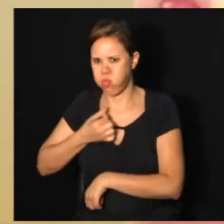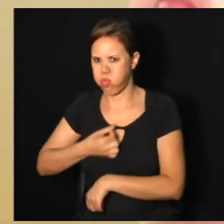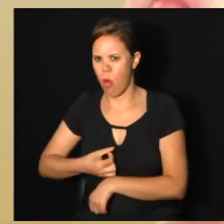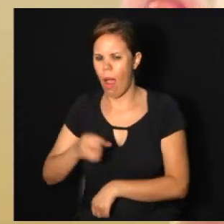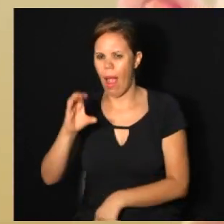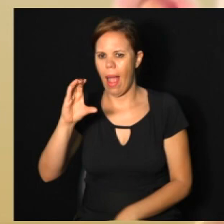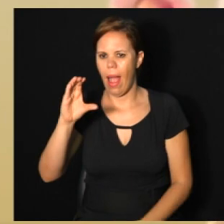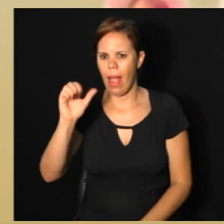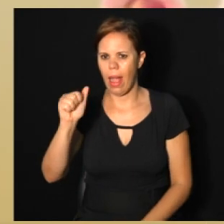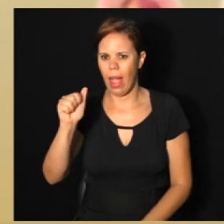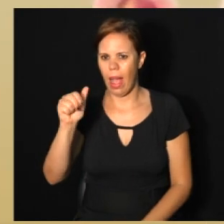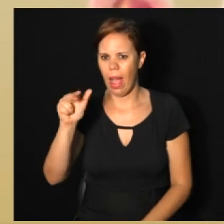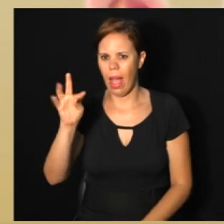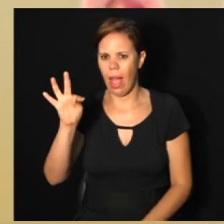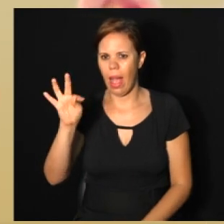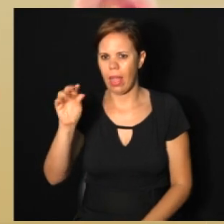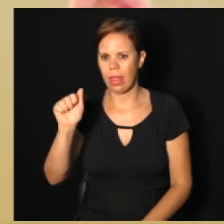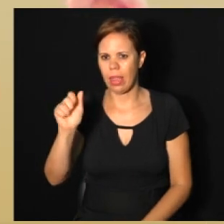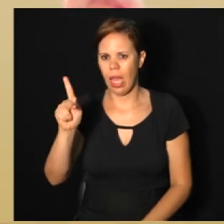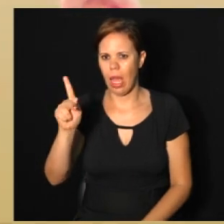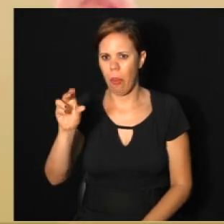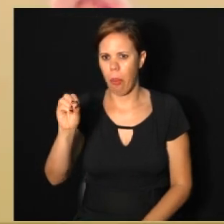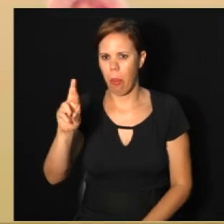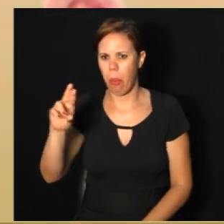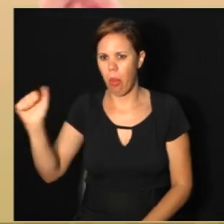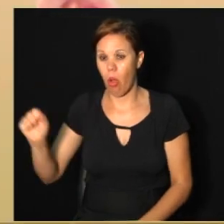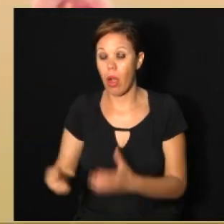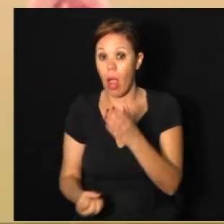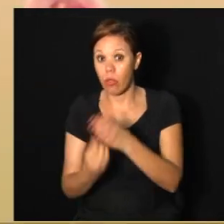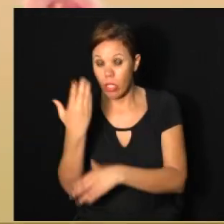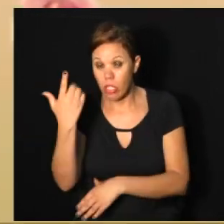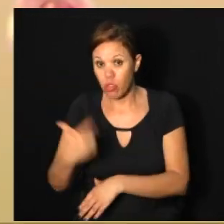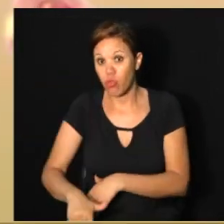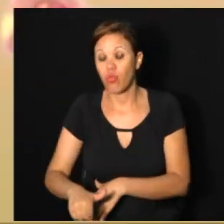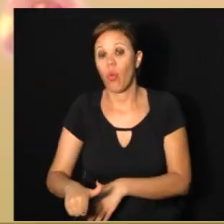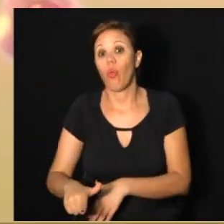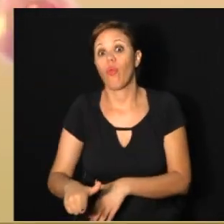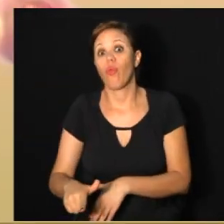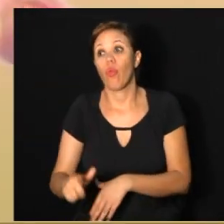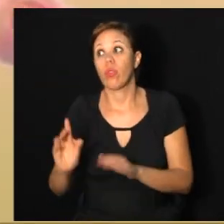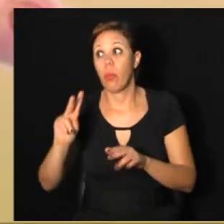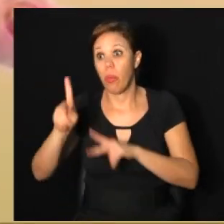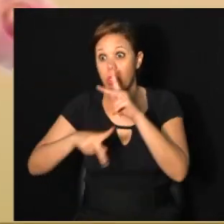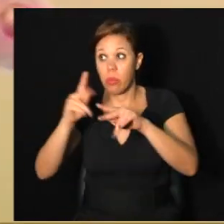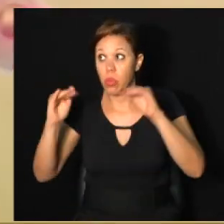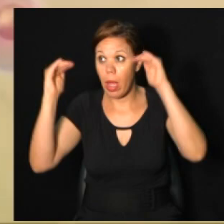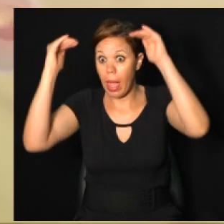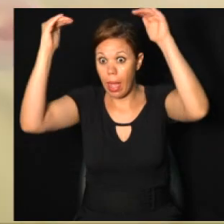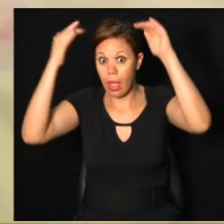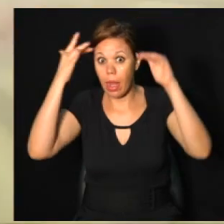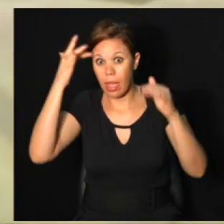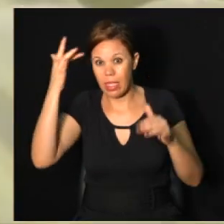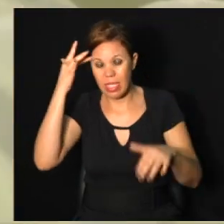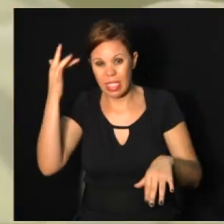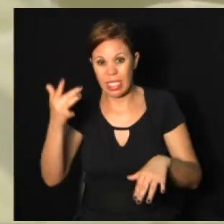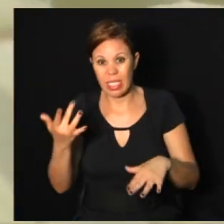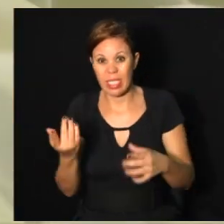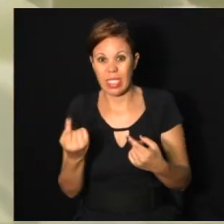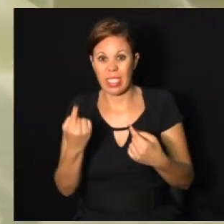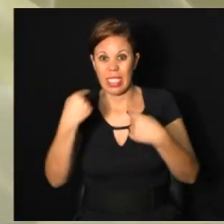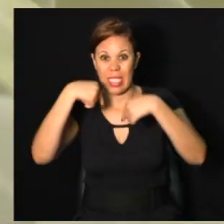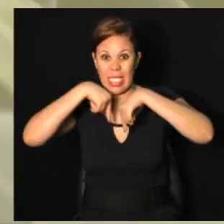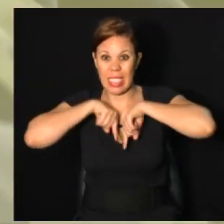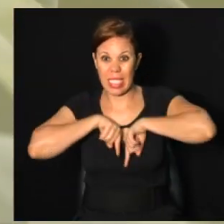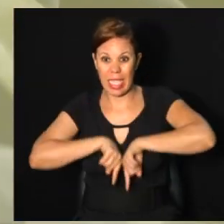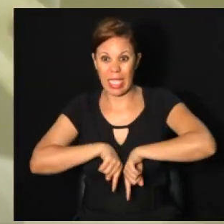pessoa, é reativado na idade adulta e provoca uma inflamação em um determinado nervo da pele.